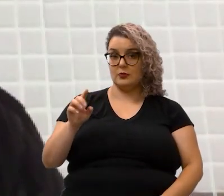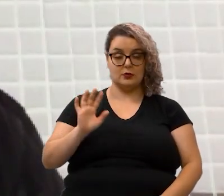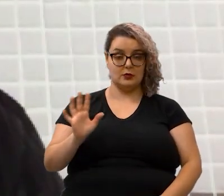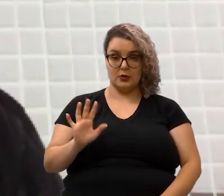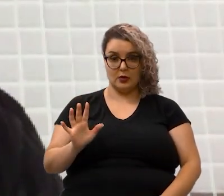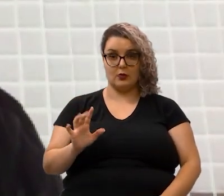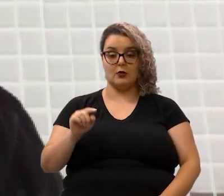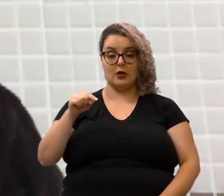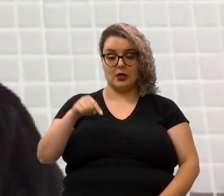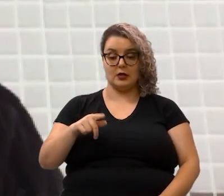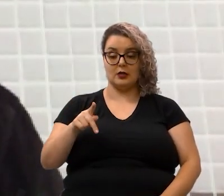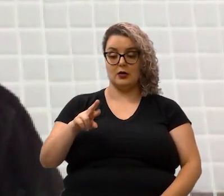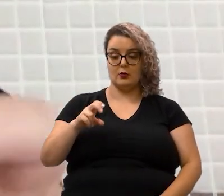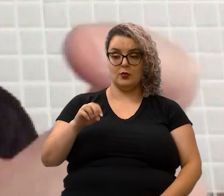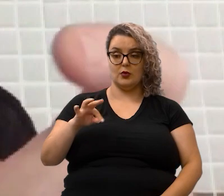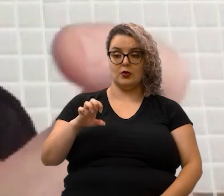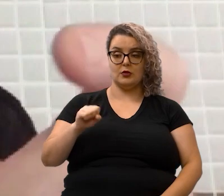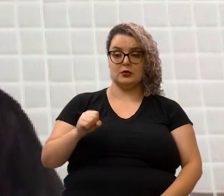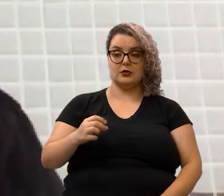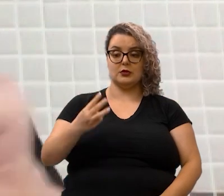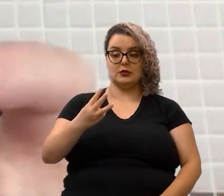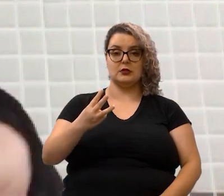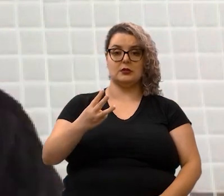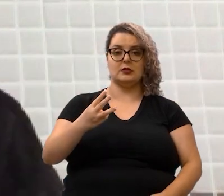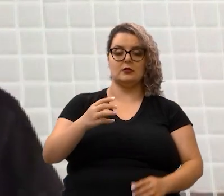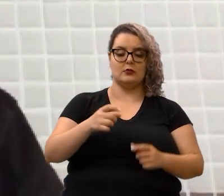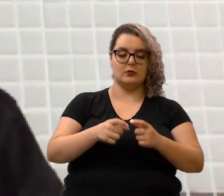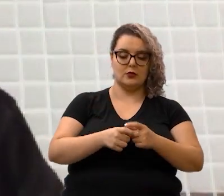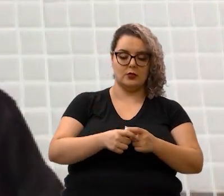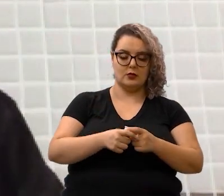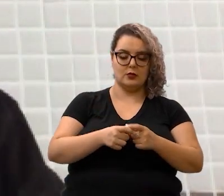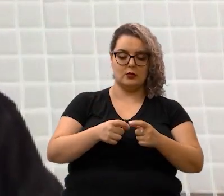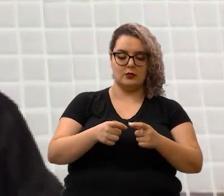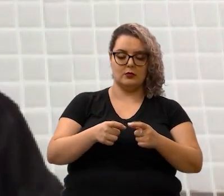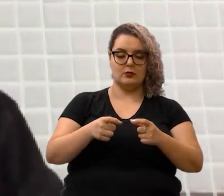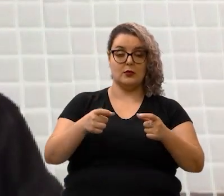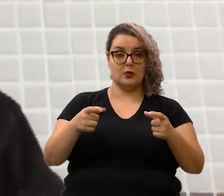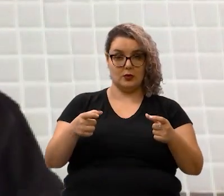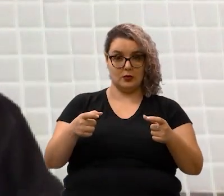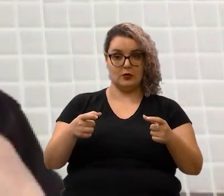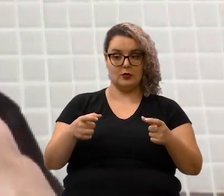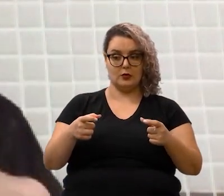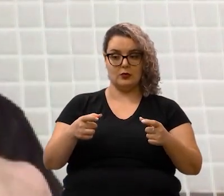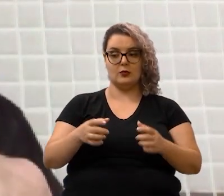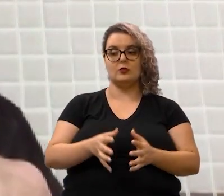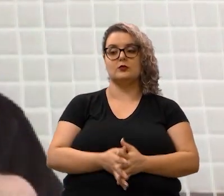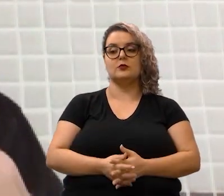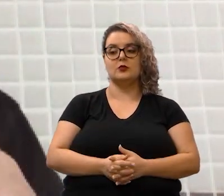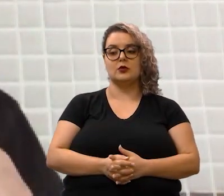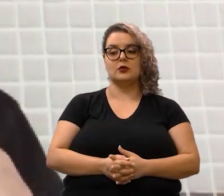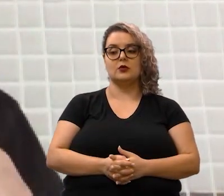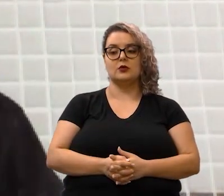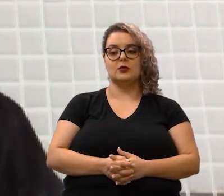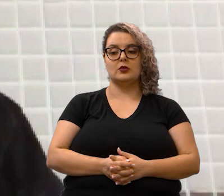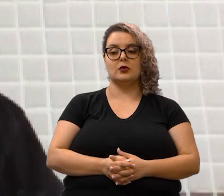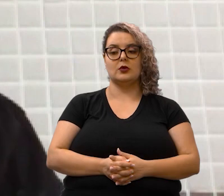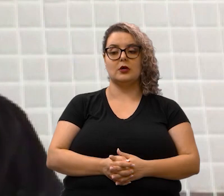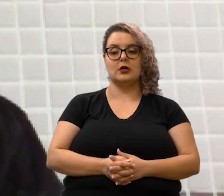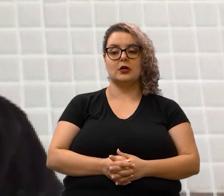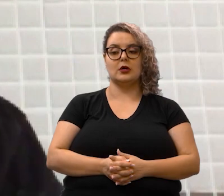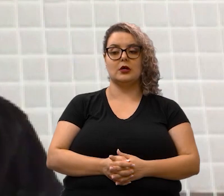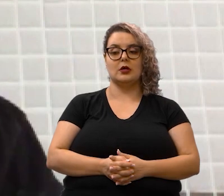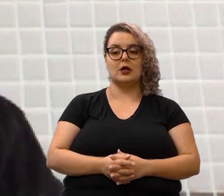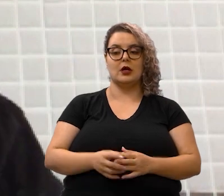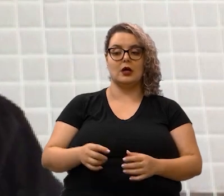Essa prótese ela tinha 3 tamanhos de cabeça. Cabeça colo curto, colo médio e colo longo. Justamente